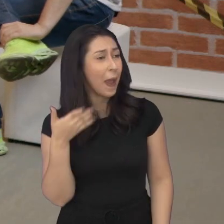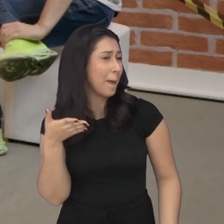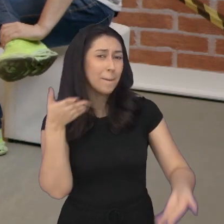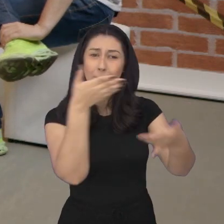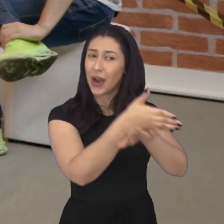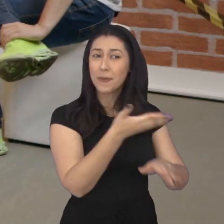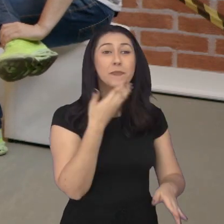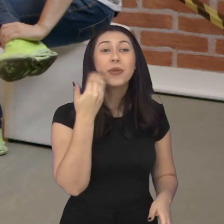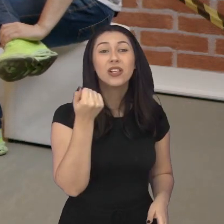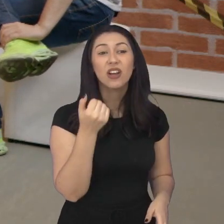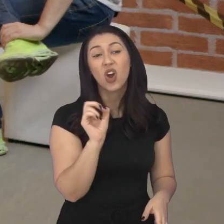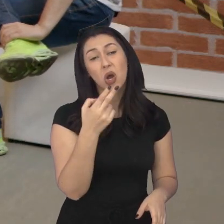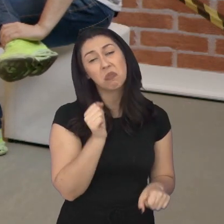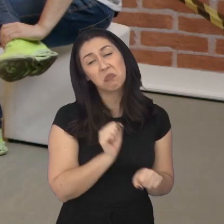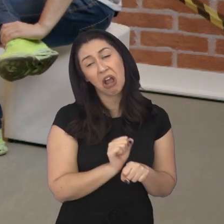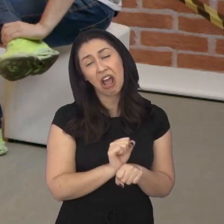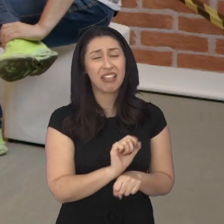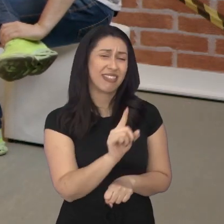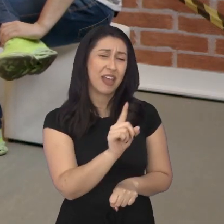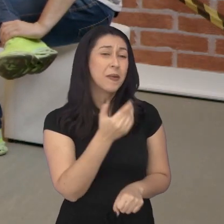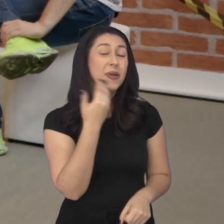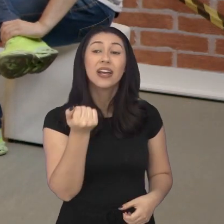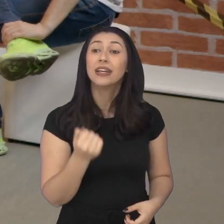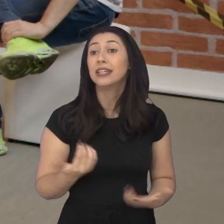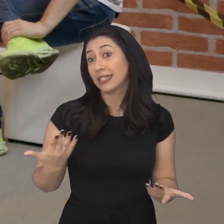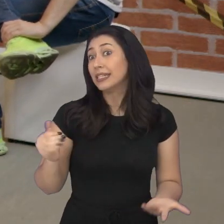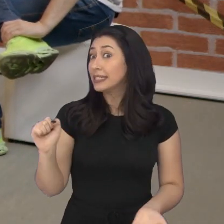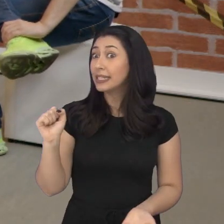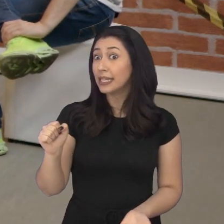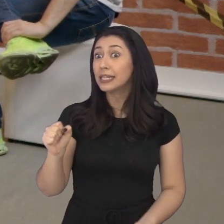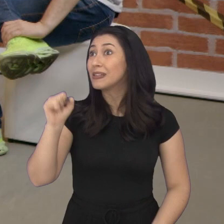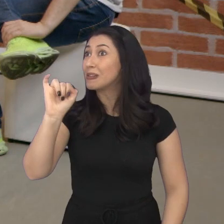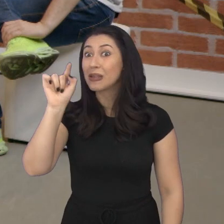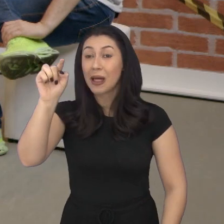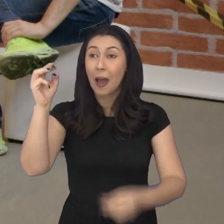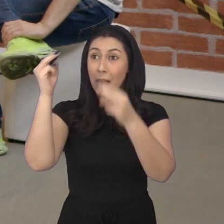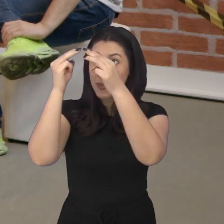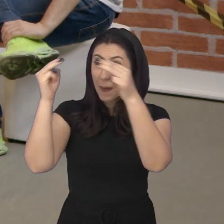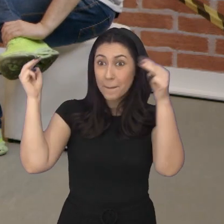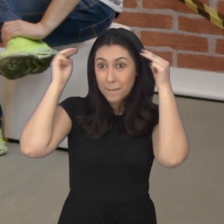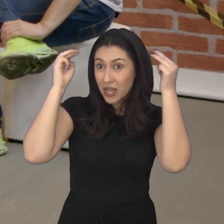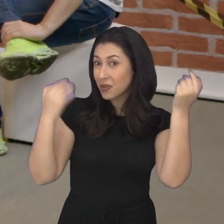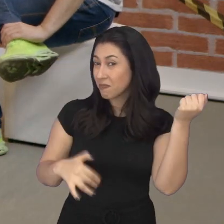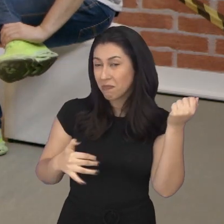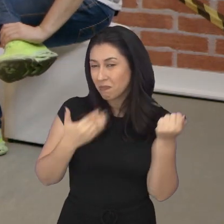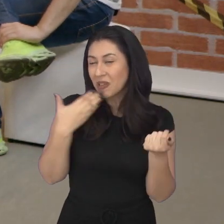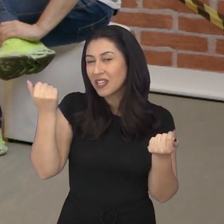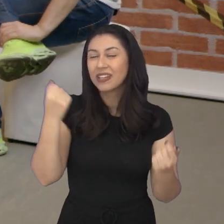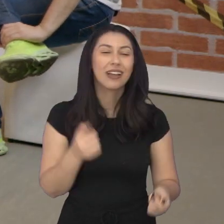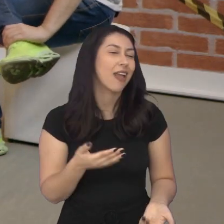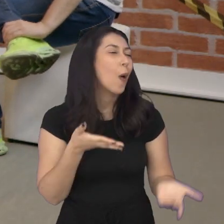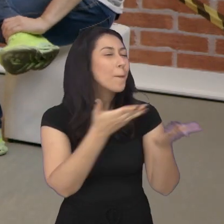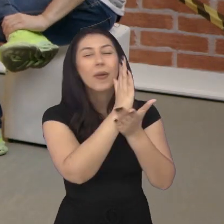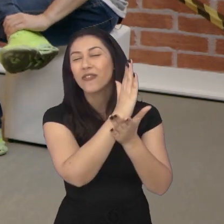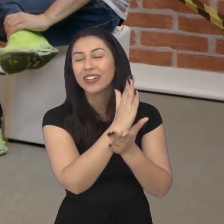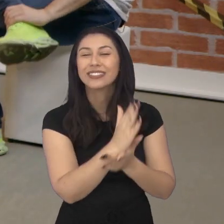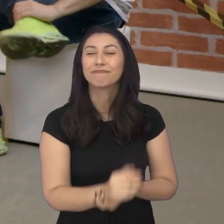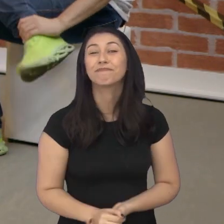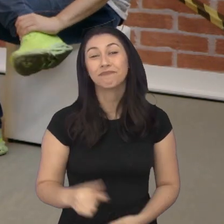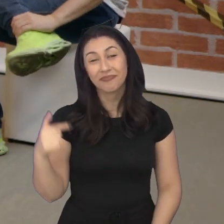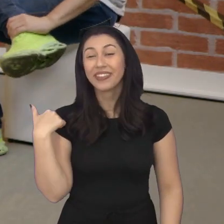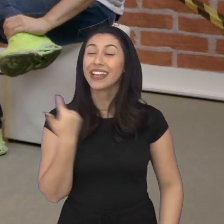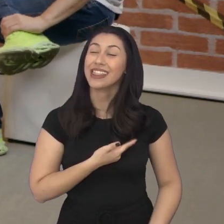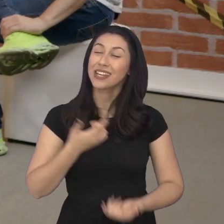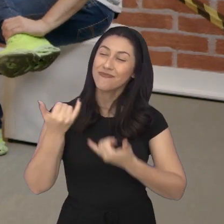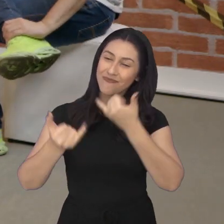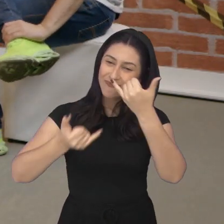melhor entrar de roupa do que não se divertir. Então, ainda mais quando você tá em Acapulco. Eu super aprovo esse traje. A gente tá brincando aqui,